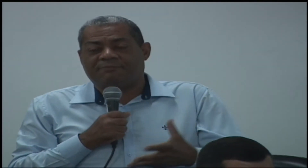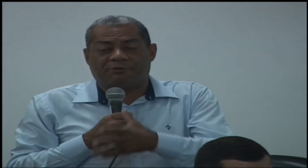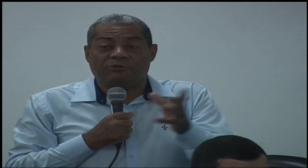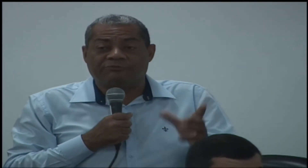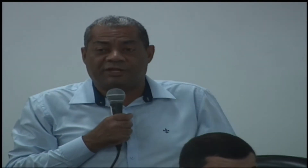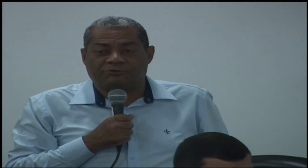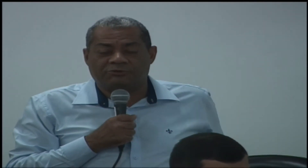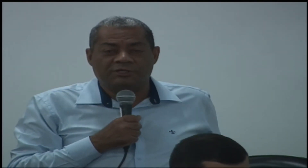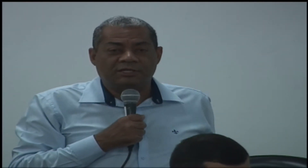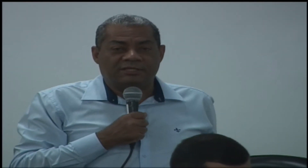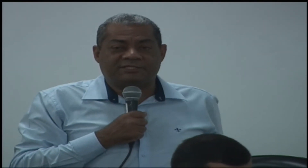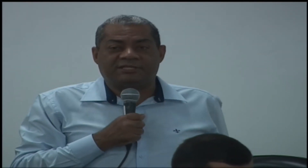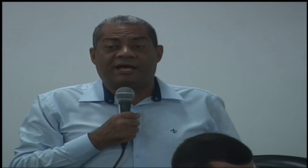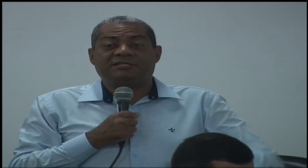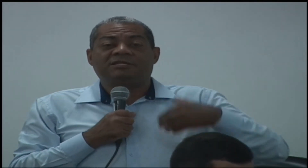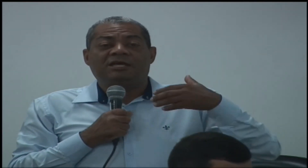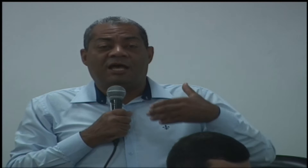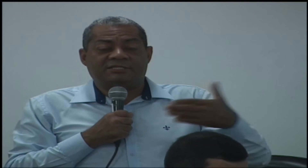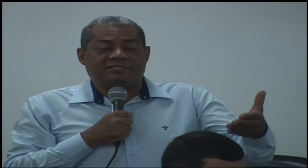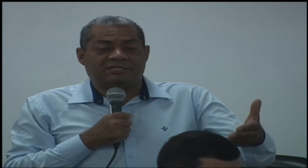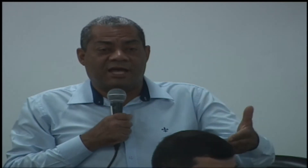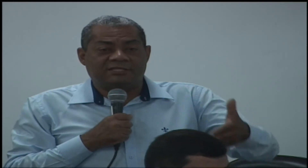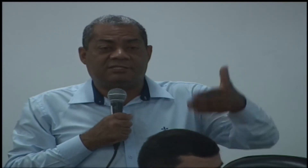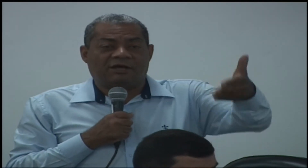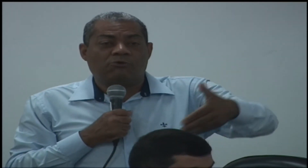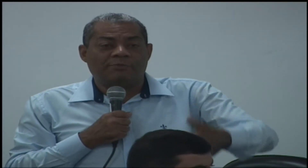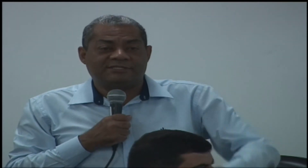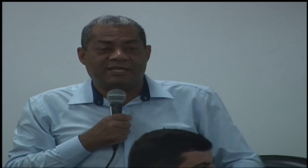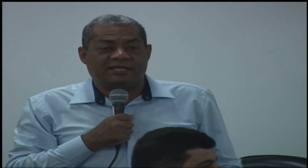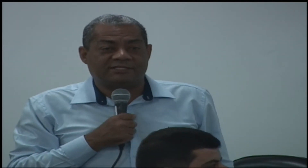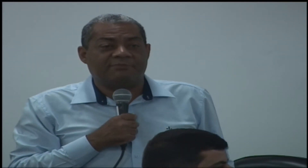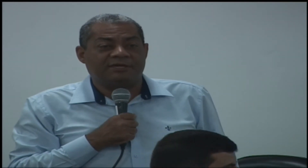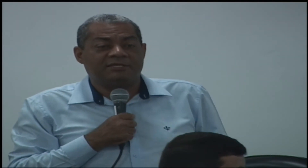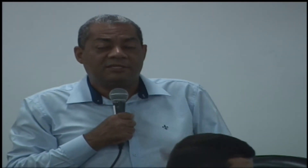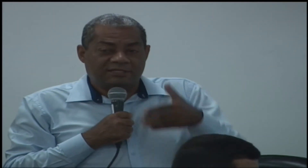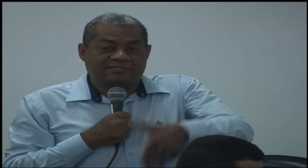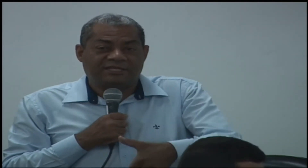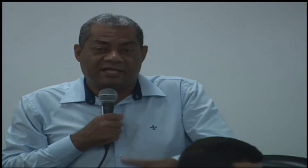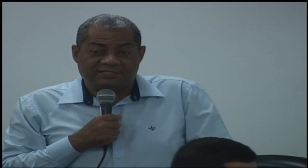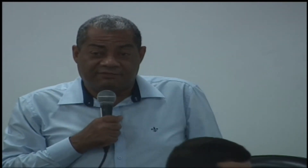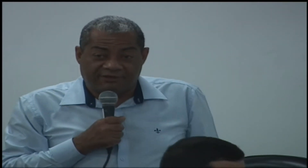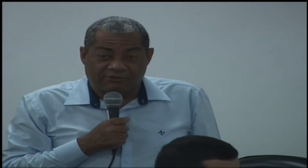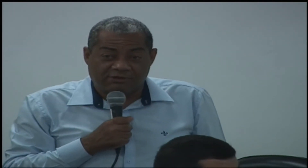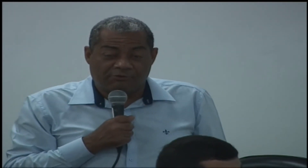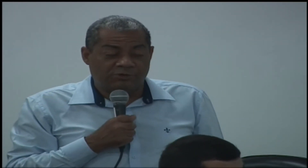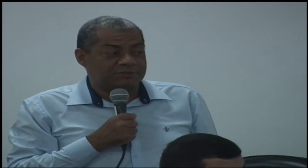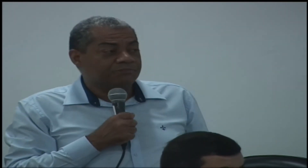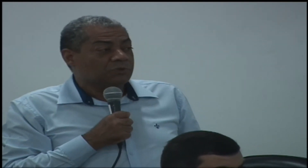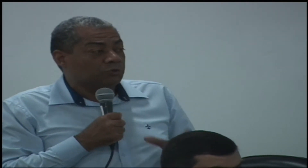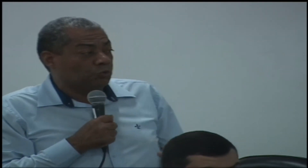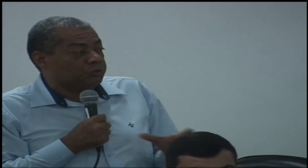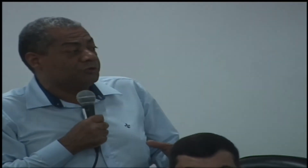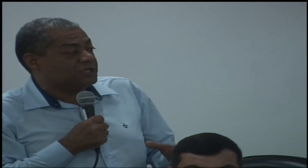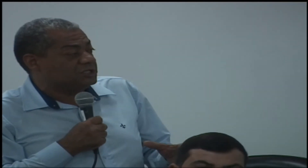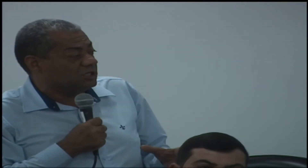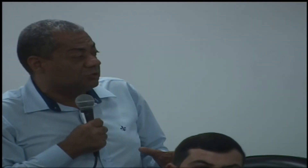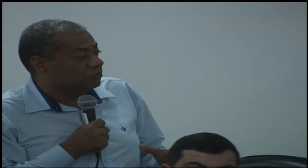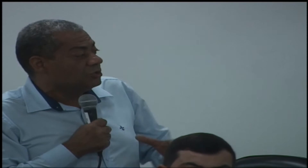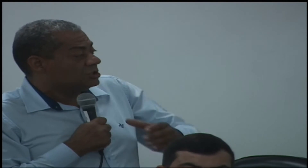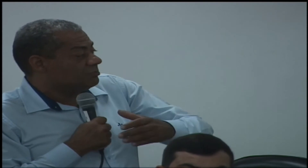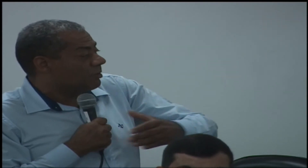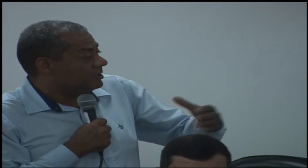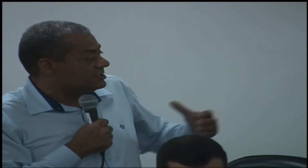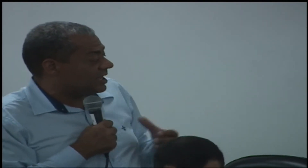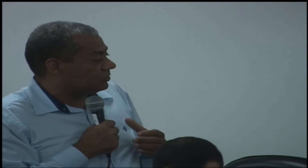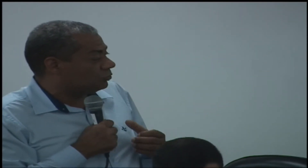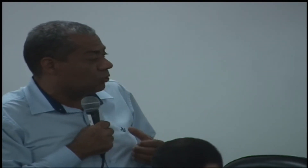importante ter pelo menos um vereador da cidade. As entidades, algumas delas também da cidade, estiveram lá hoje. Tudo no sentido